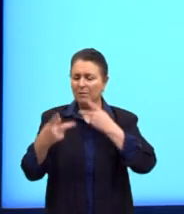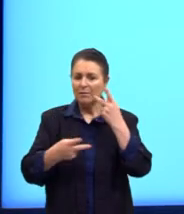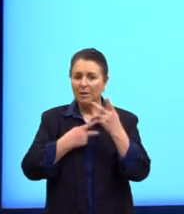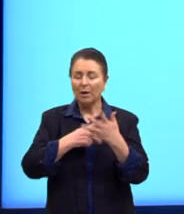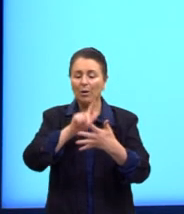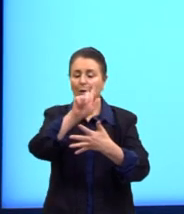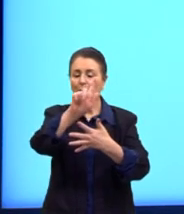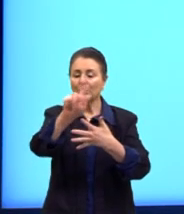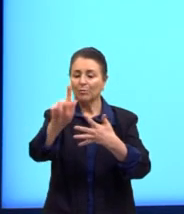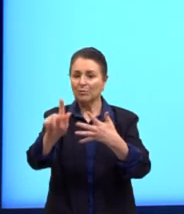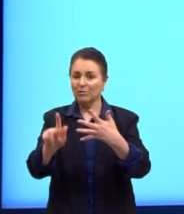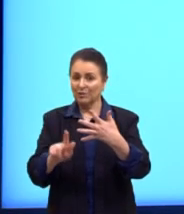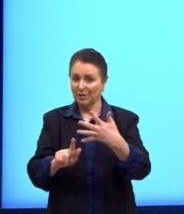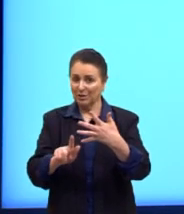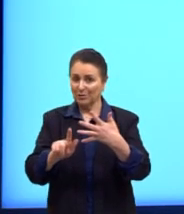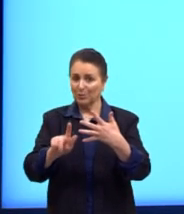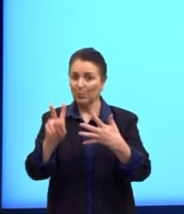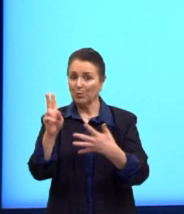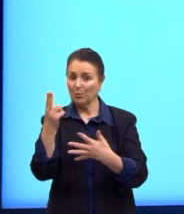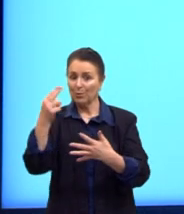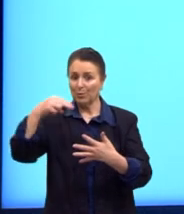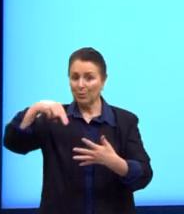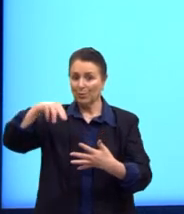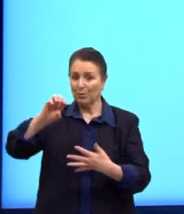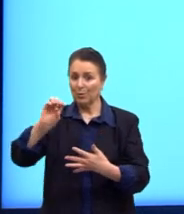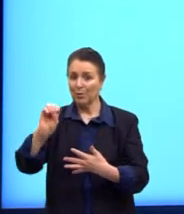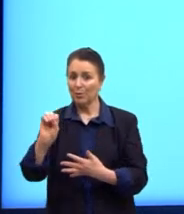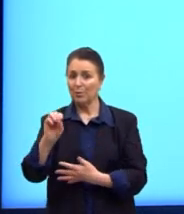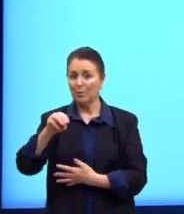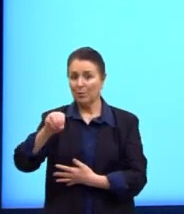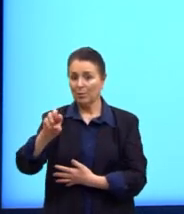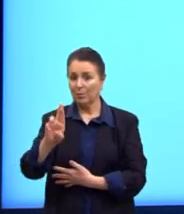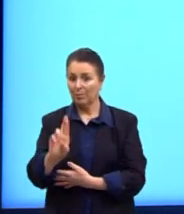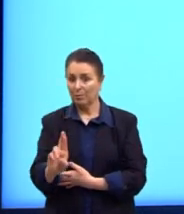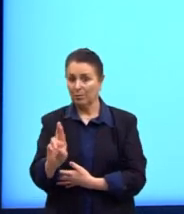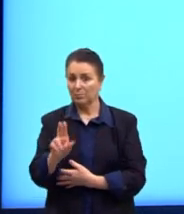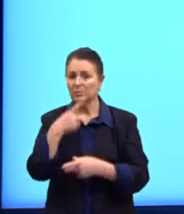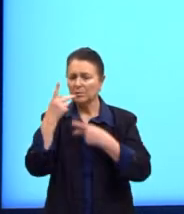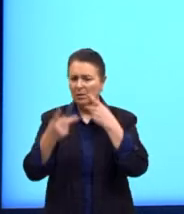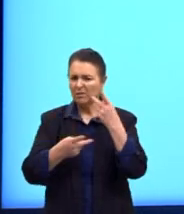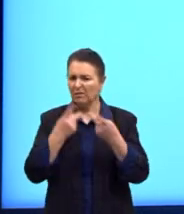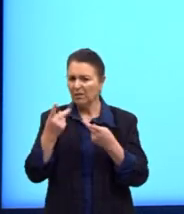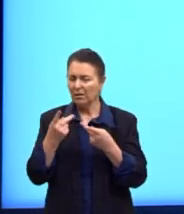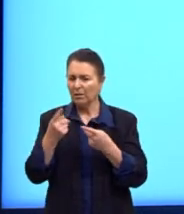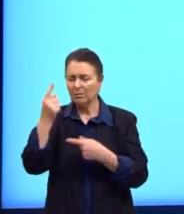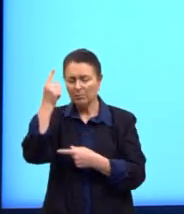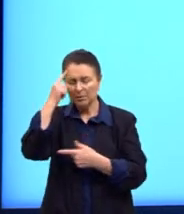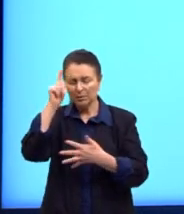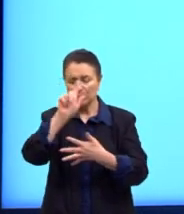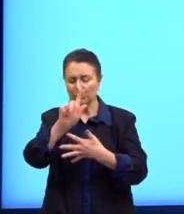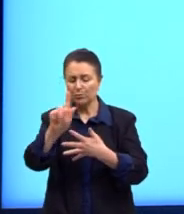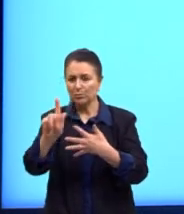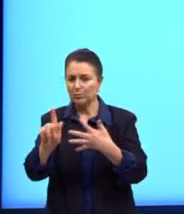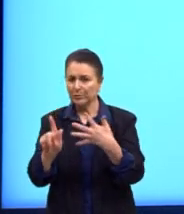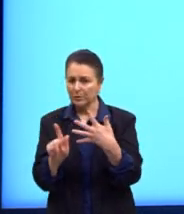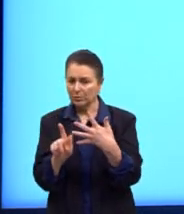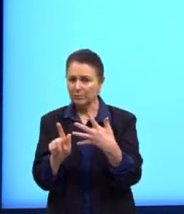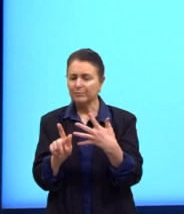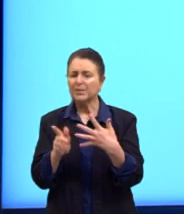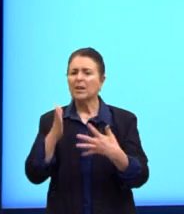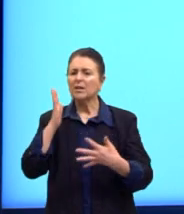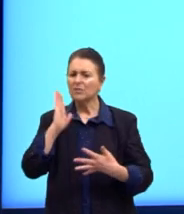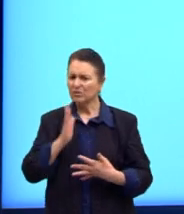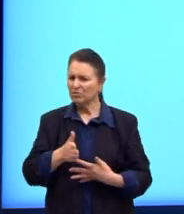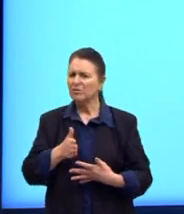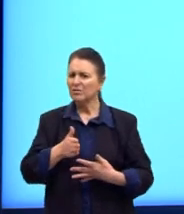os gêneros do humor né então quando a gente for falar em humor a gente vai pensar nesses gêneros que a gente já vem